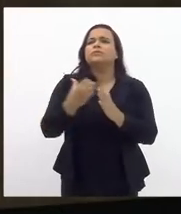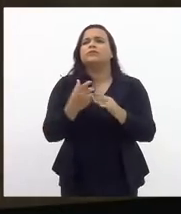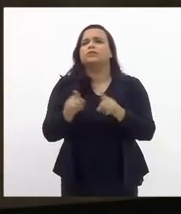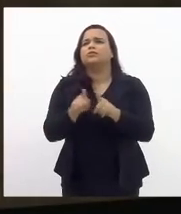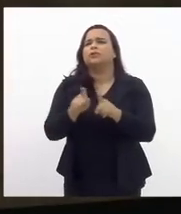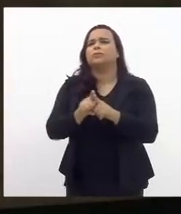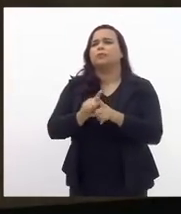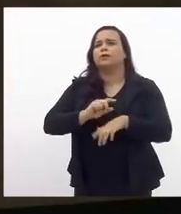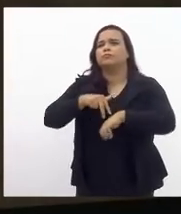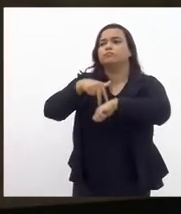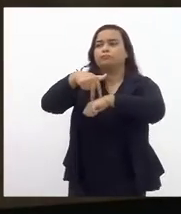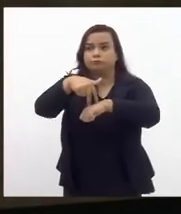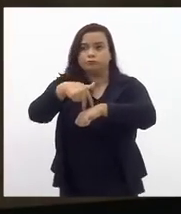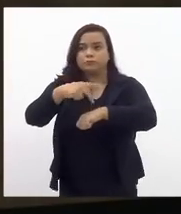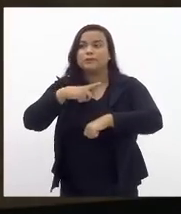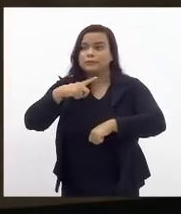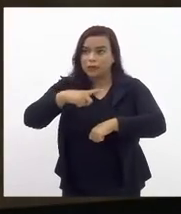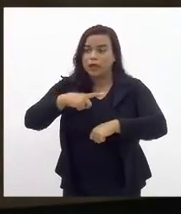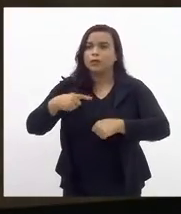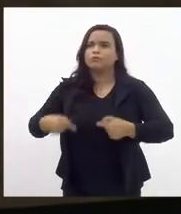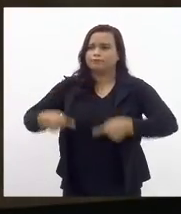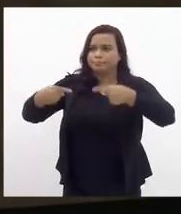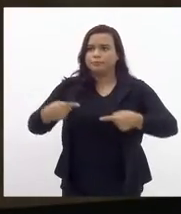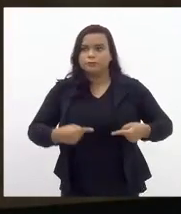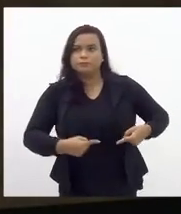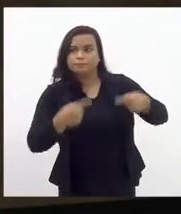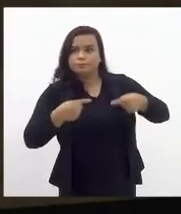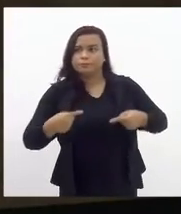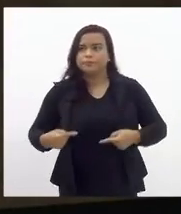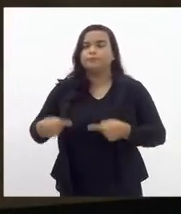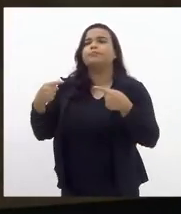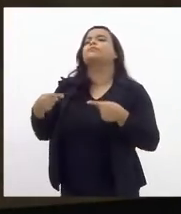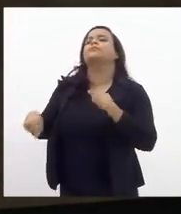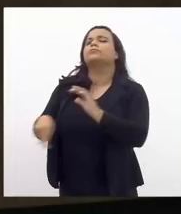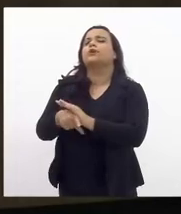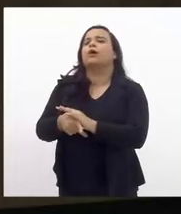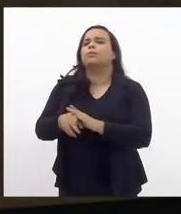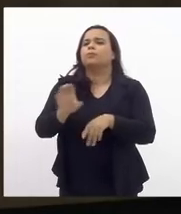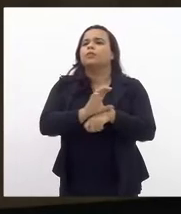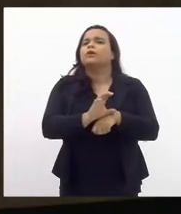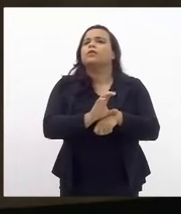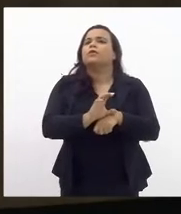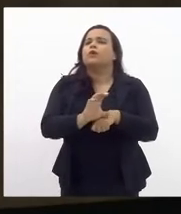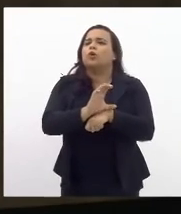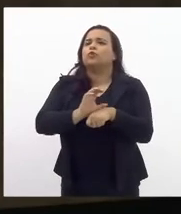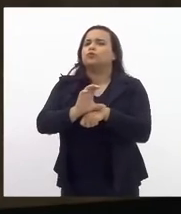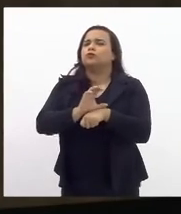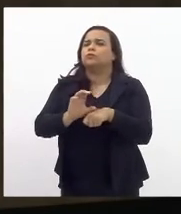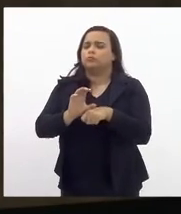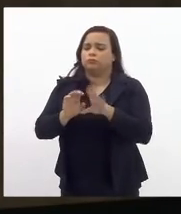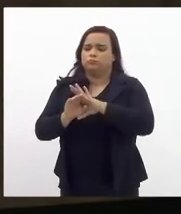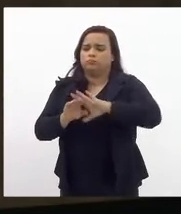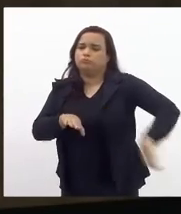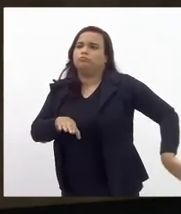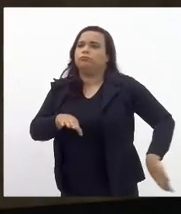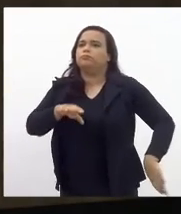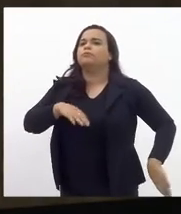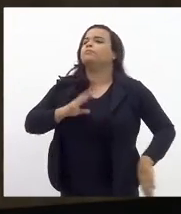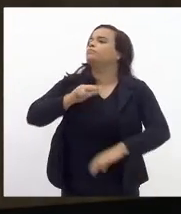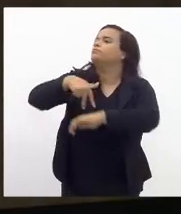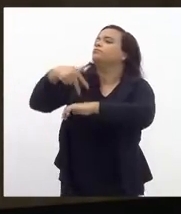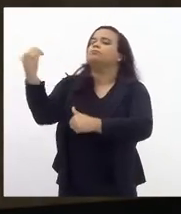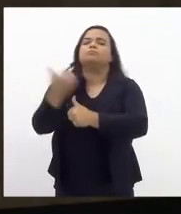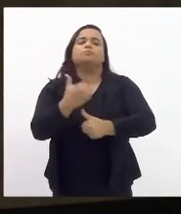com suas próprias candidaturas, disputando o espaço da institucionalidade do Estado. Foi esse tipo de agenda